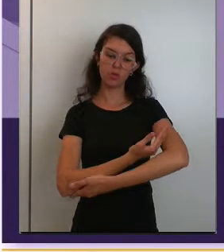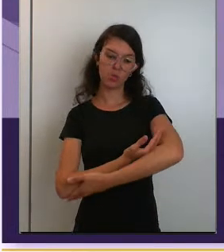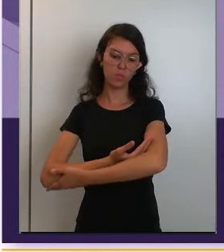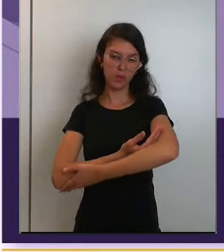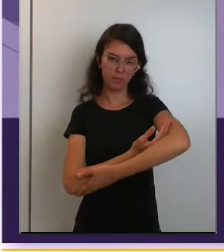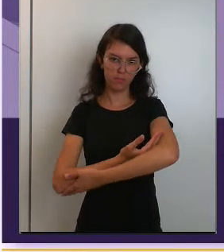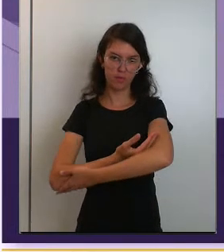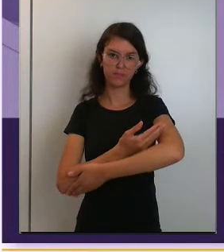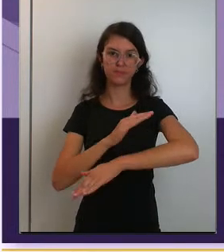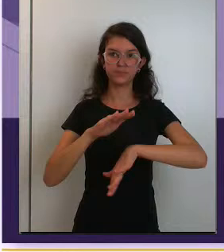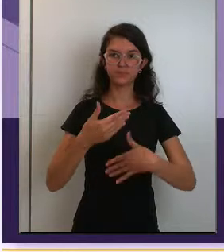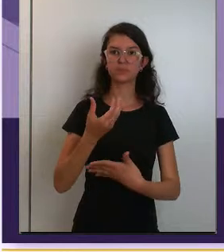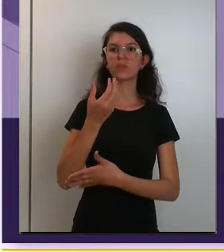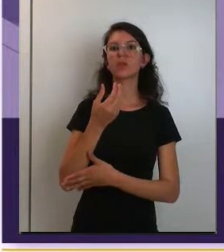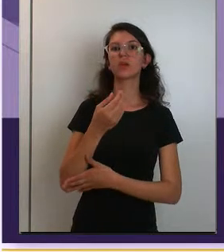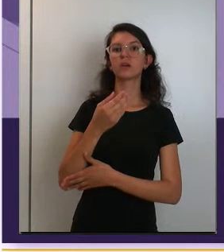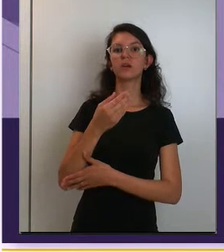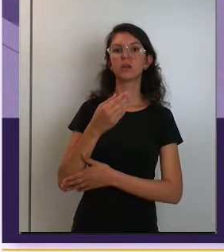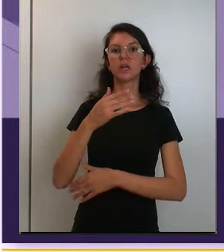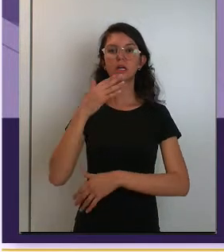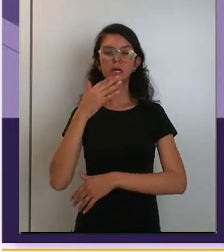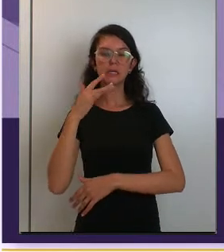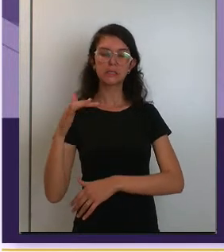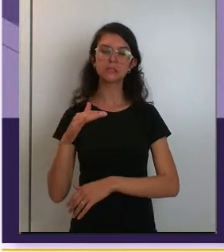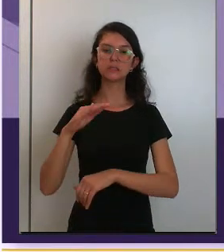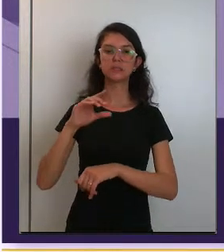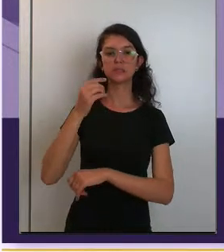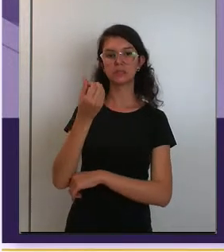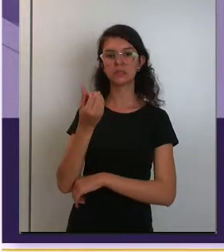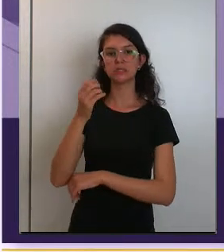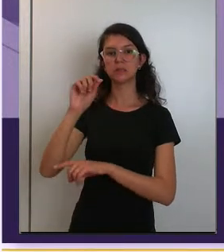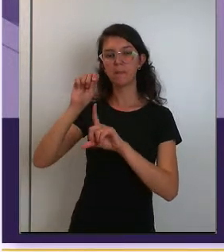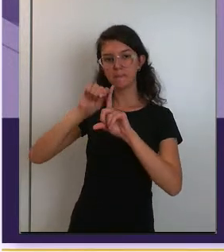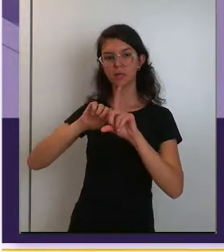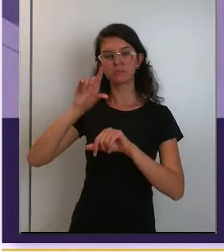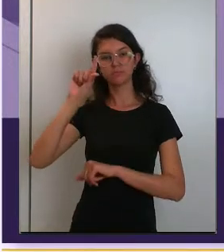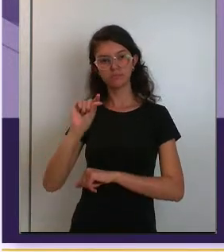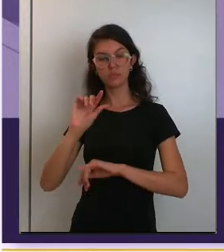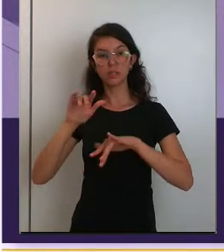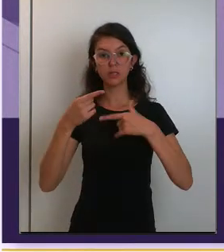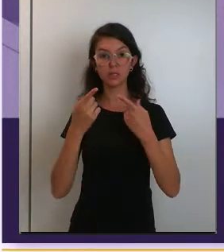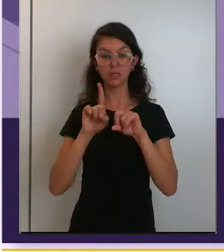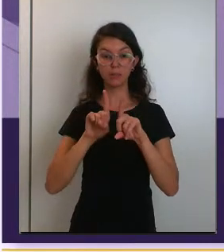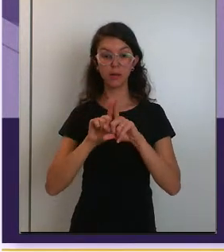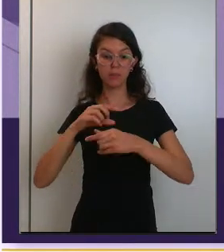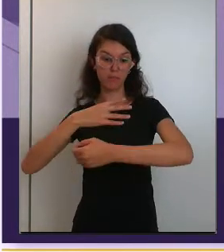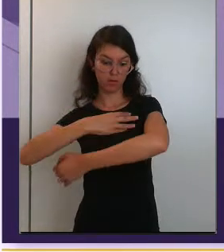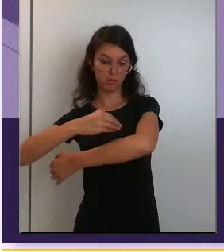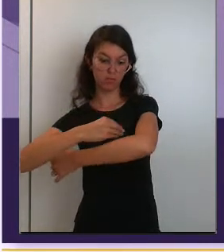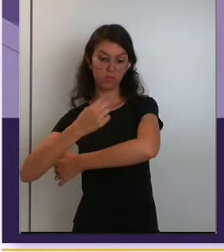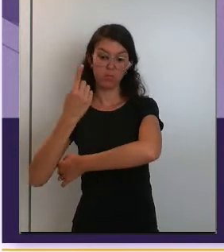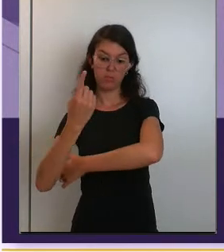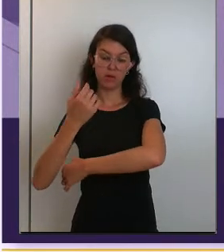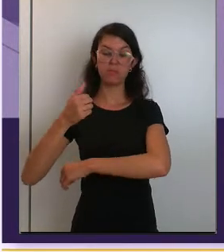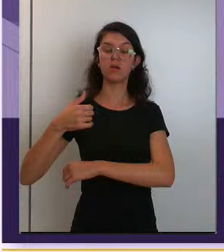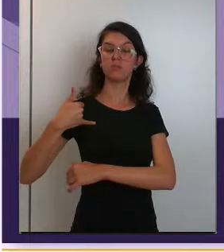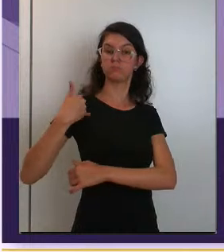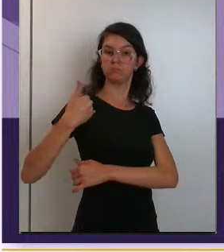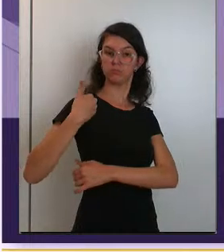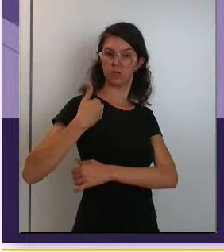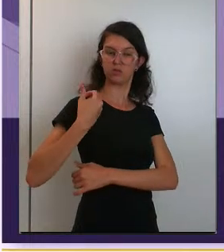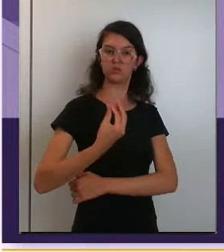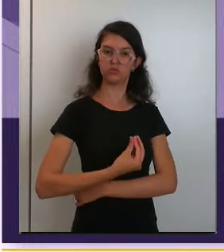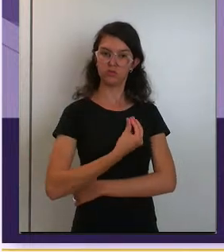6 meses, de 45,8%, e a amamentação ainda no primeiro ano de vida, né, de 12 a 15